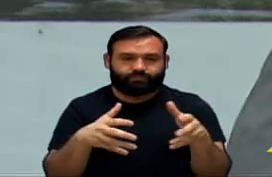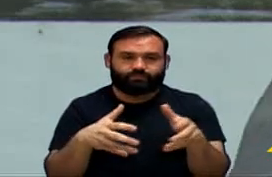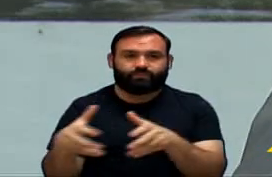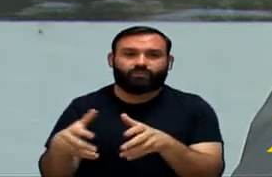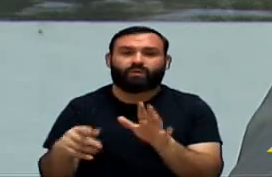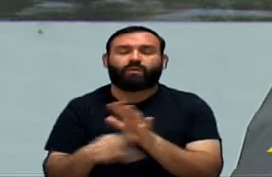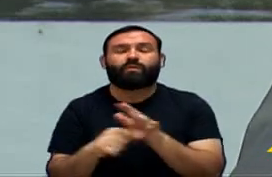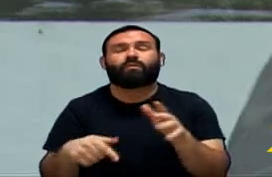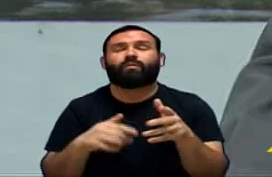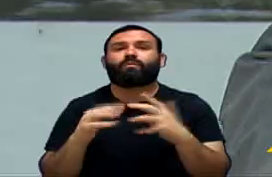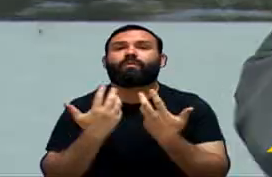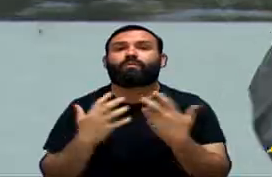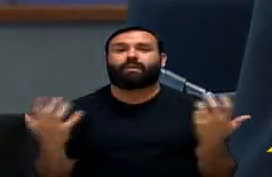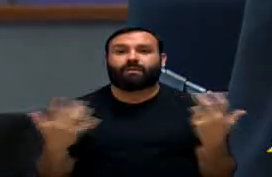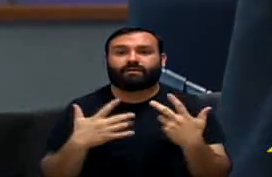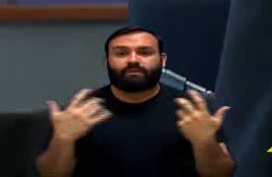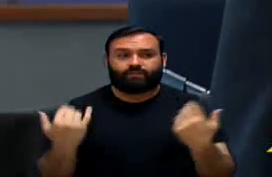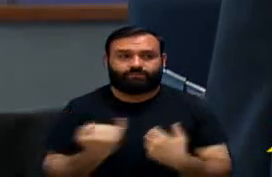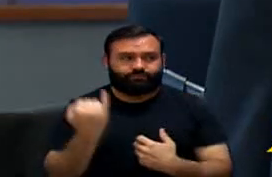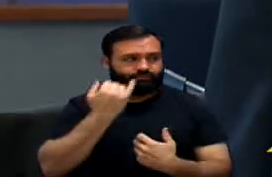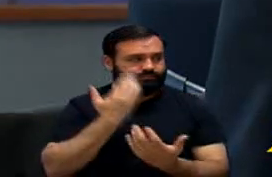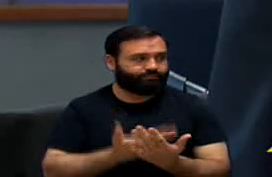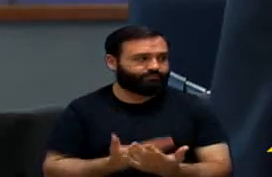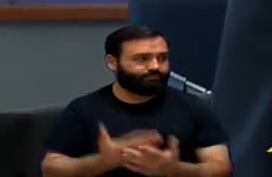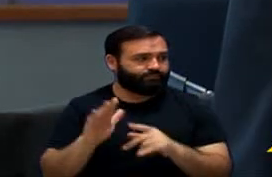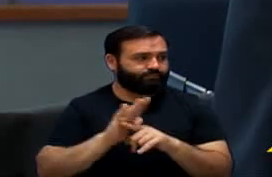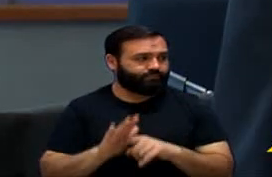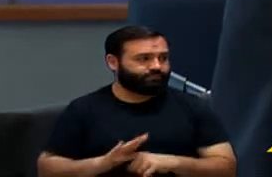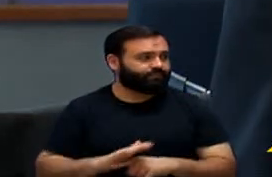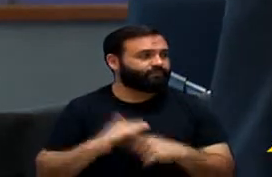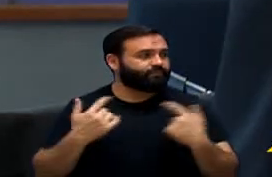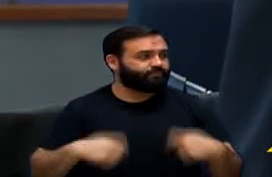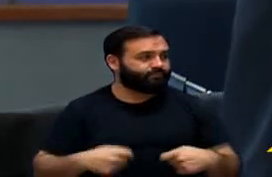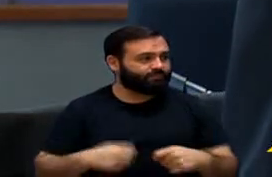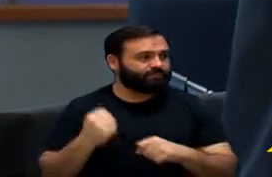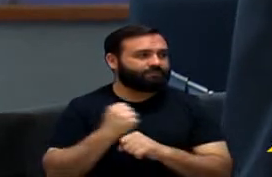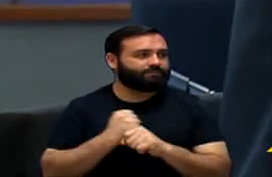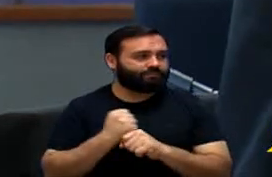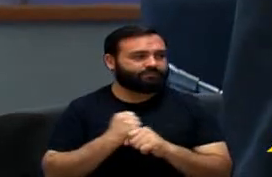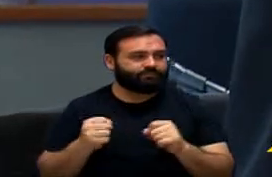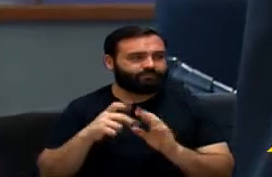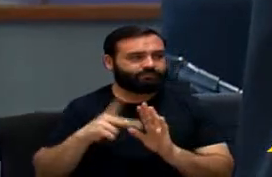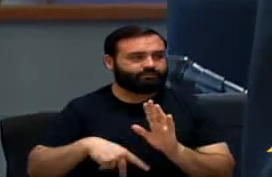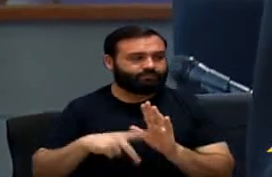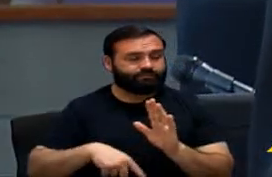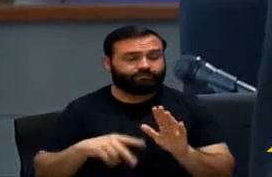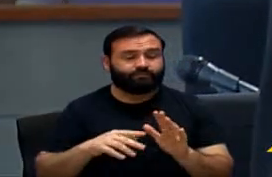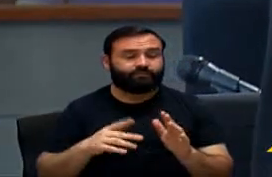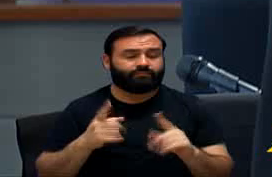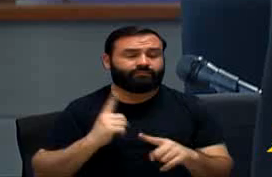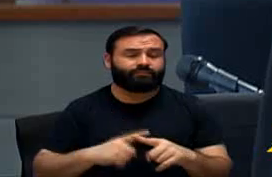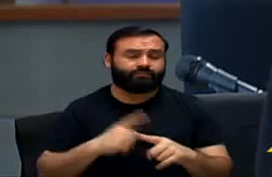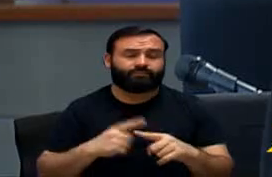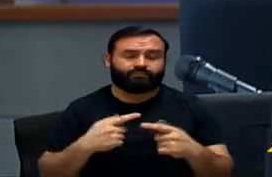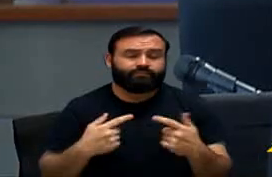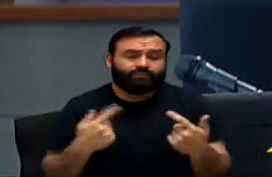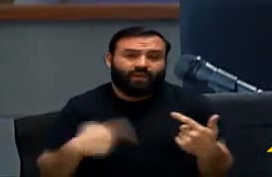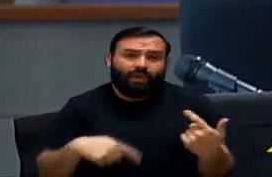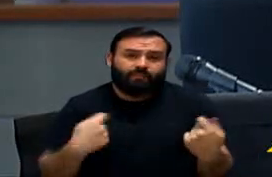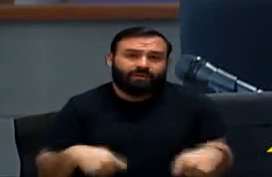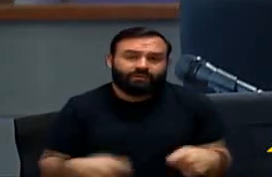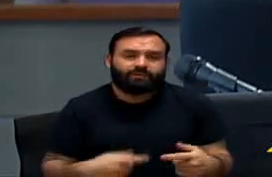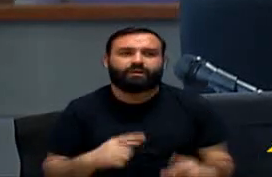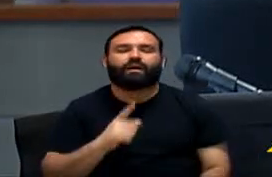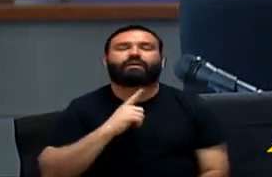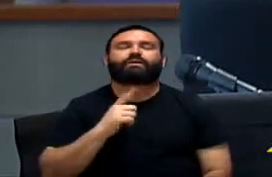ambiente de de fazer esse importantíssimo e necessário há muito tempo projeto Obrigado umor da